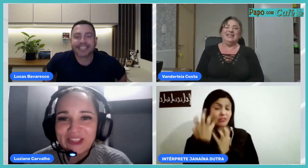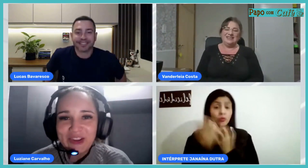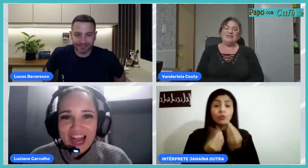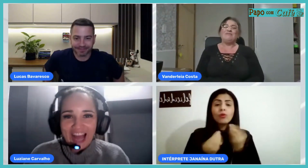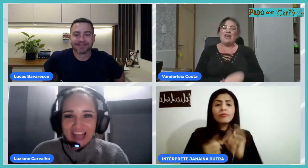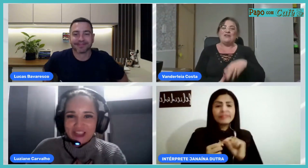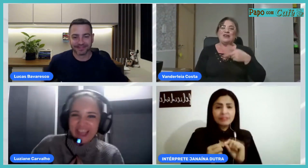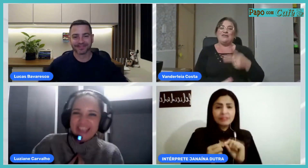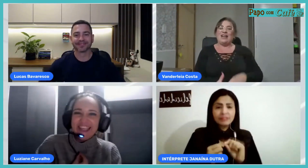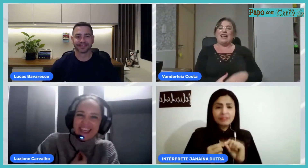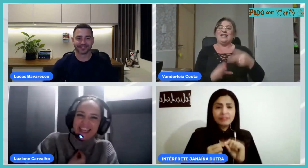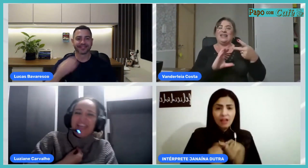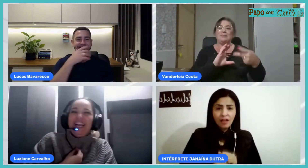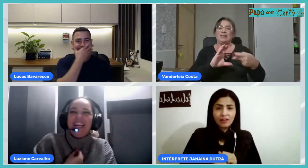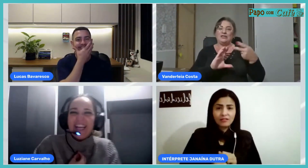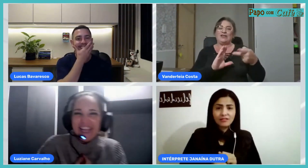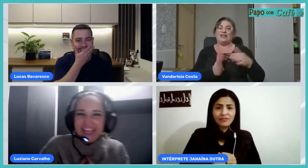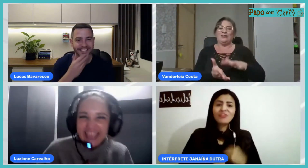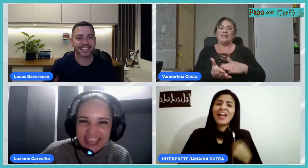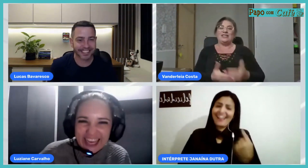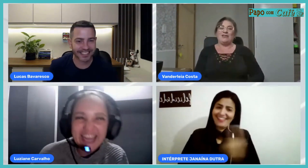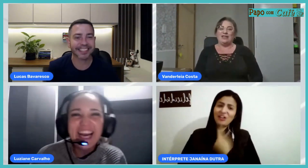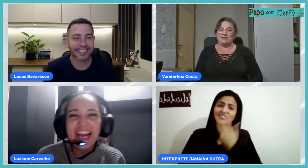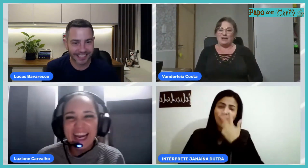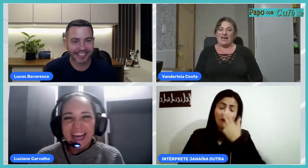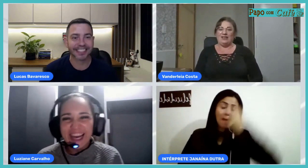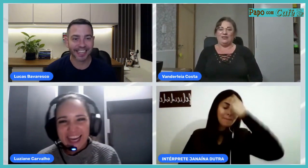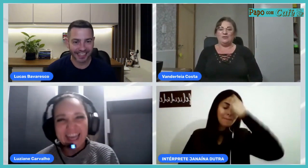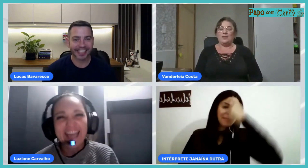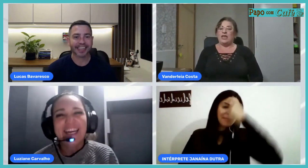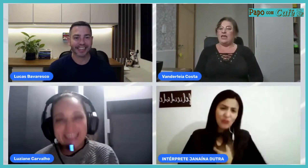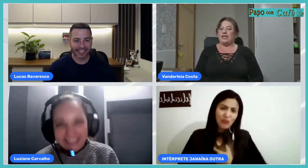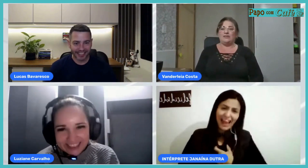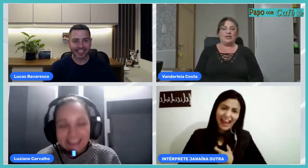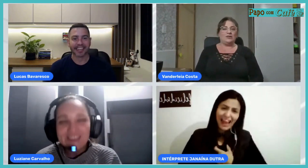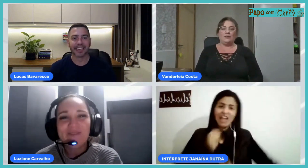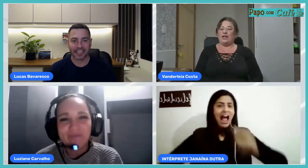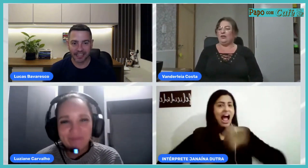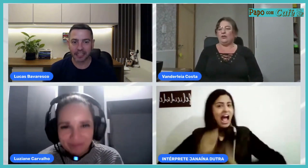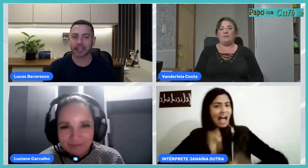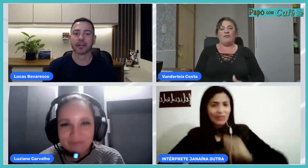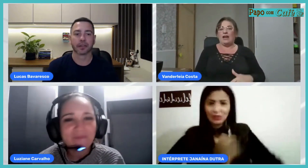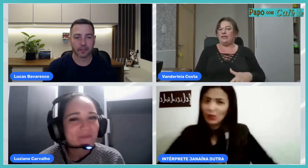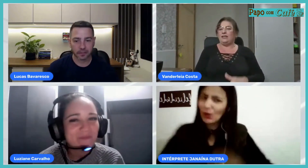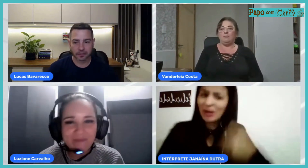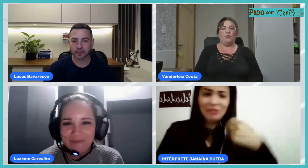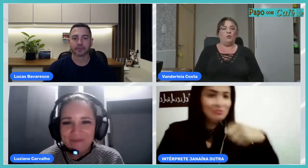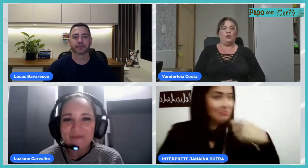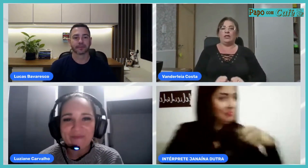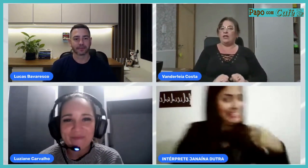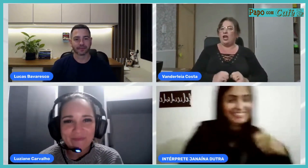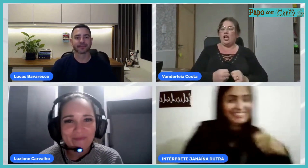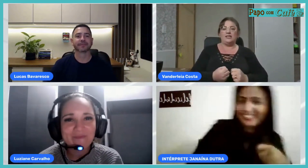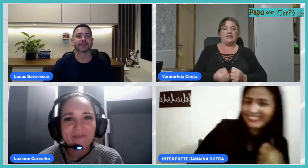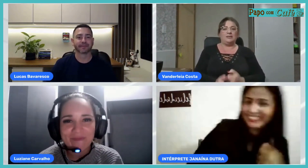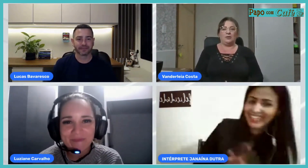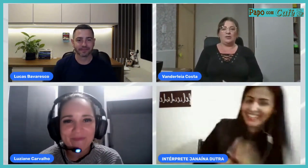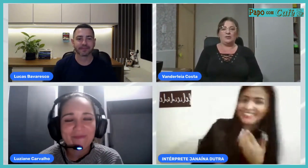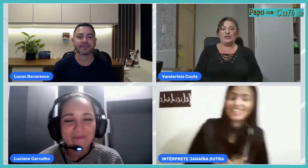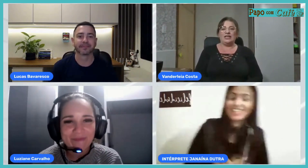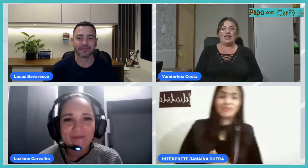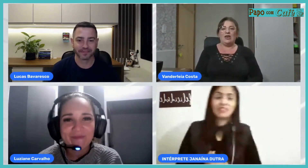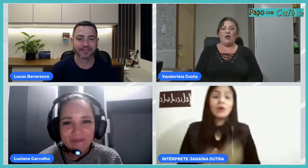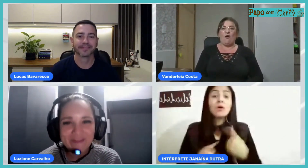um personagem. Eu ia falar da Câmara de Vereadores que eu interpreto, e às vezes o vereador vai lá na tribuna, nossa,